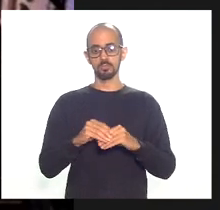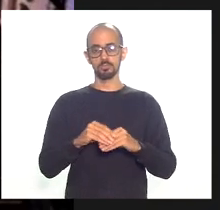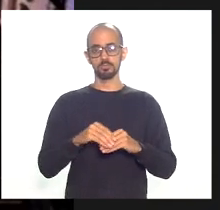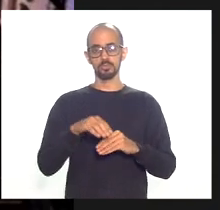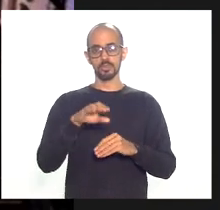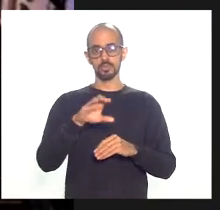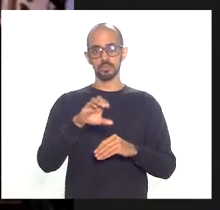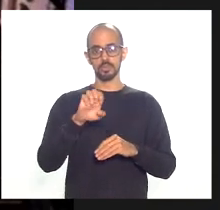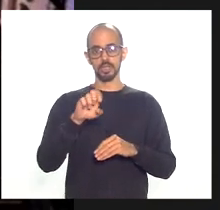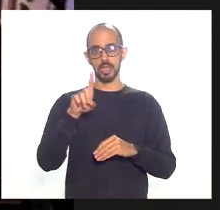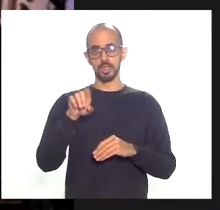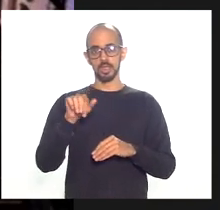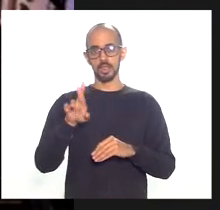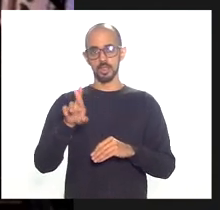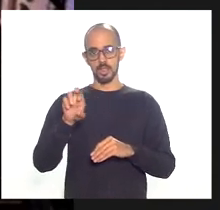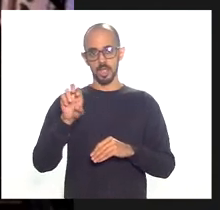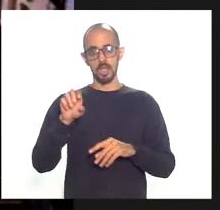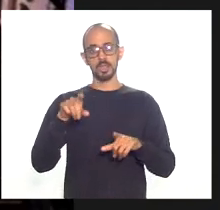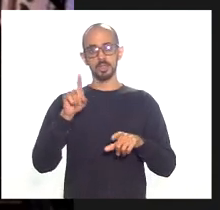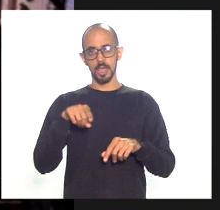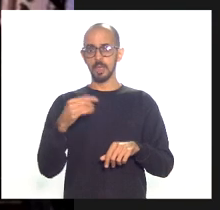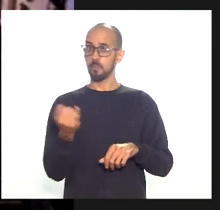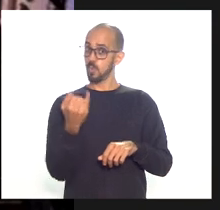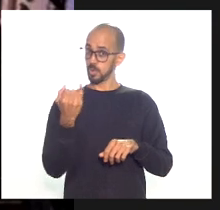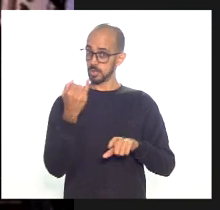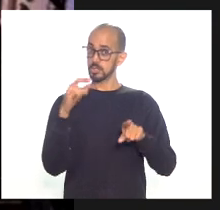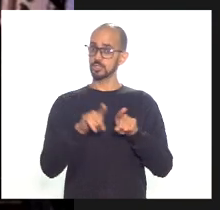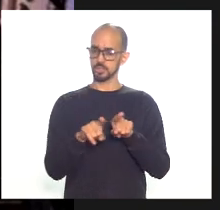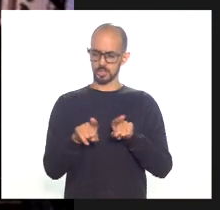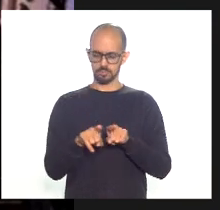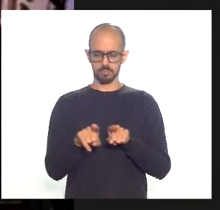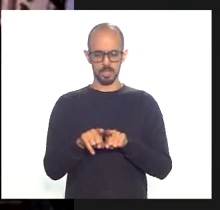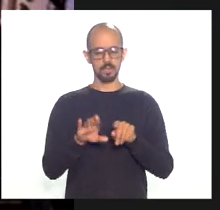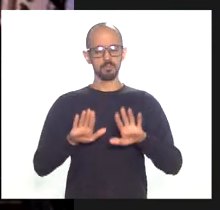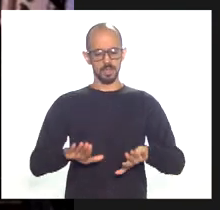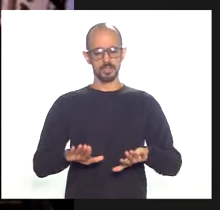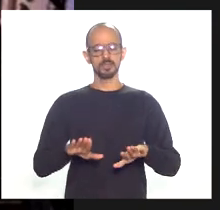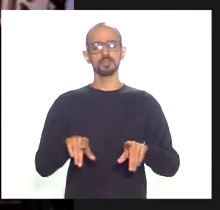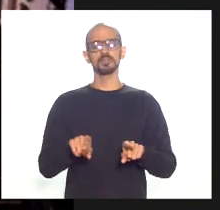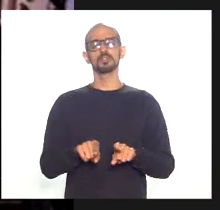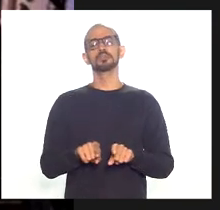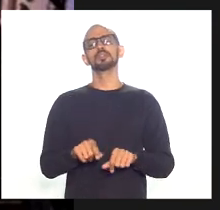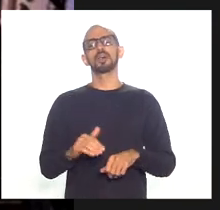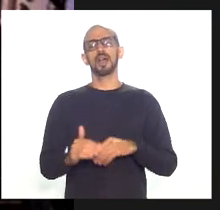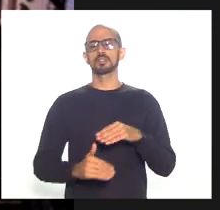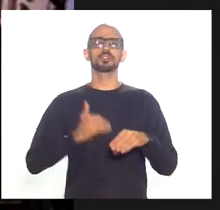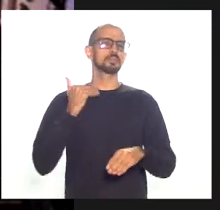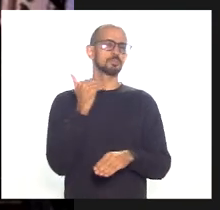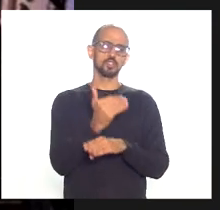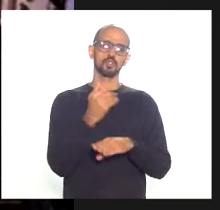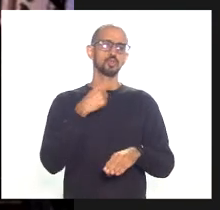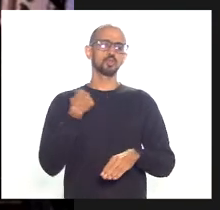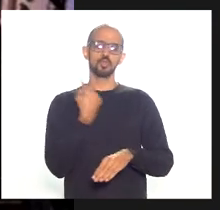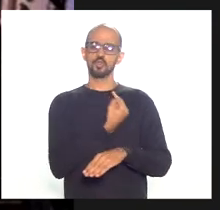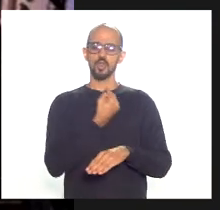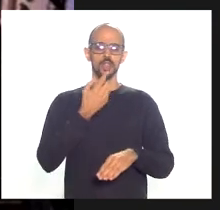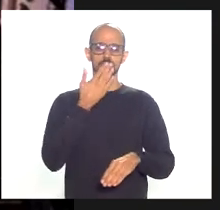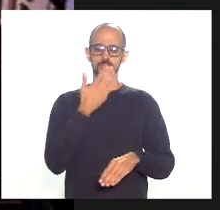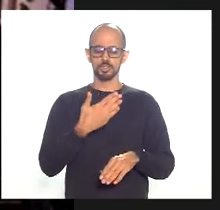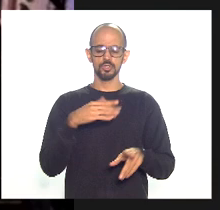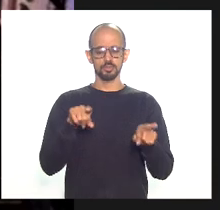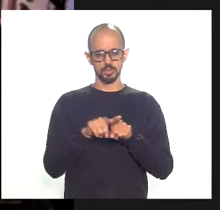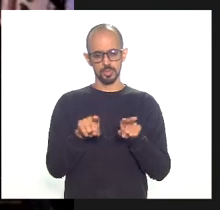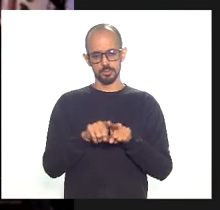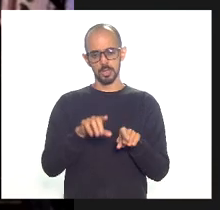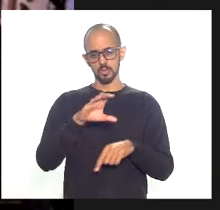para nós é de suma importância, mas vale ressaltar que a gente já vinha pedindo, mas o